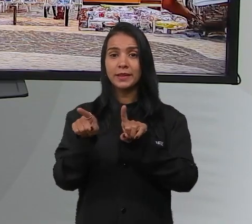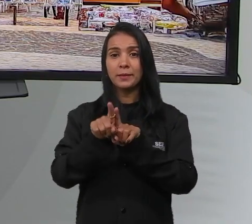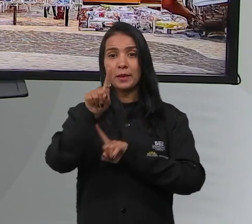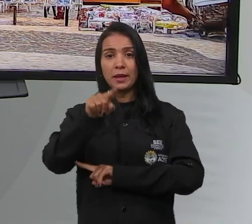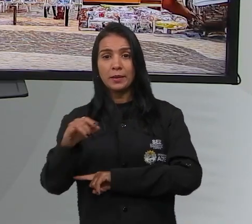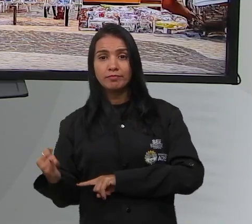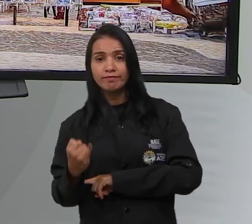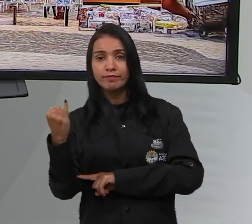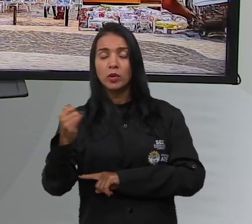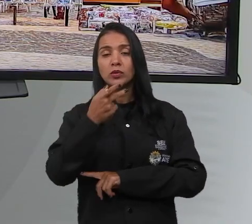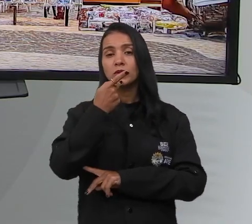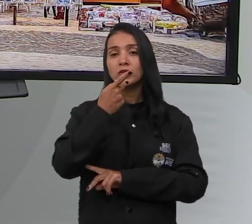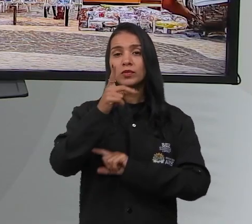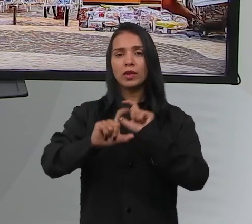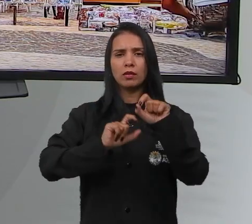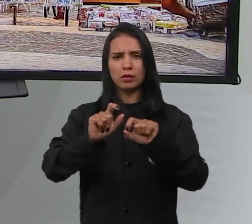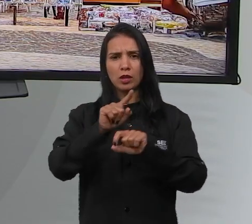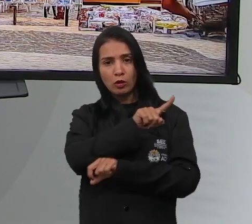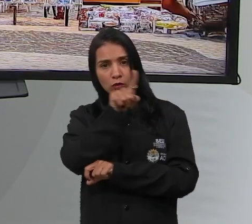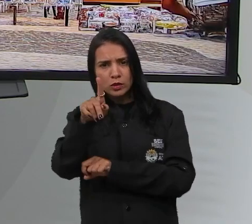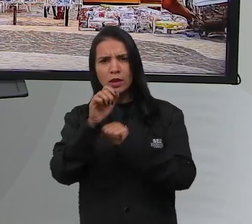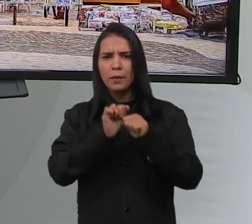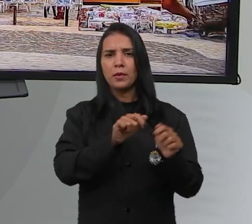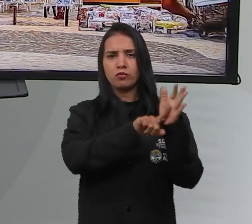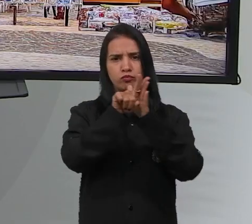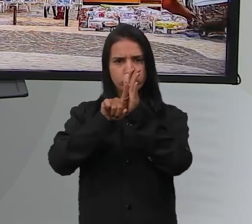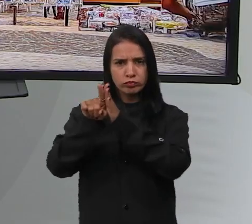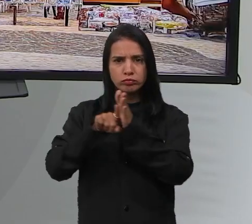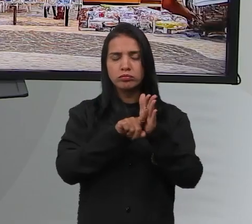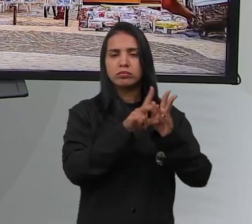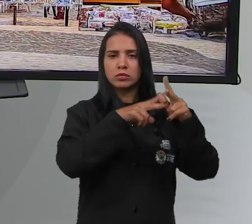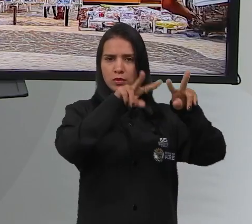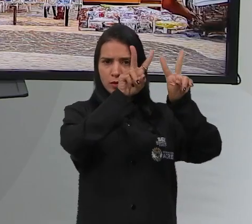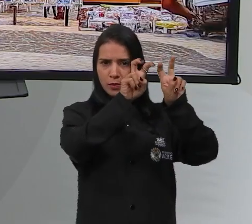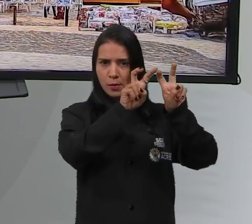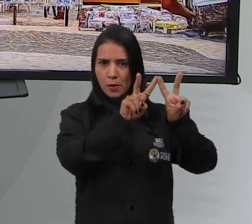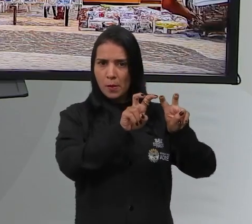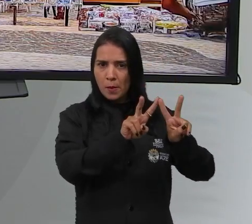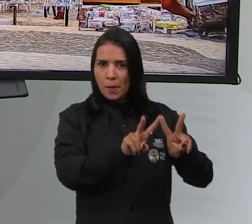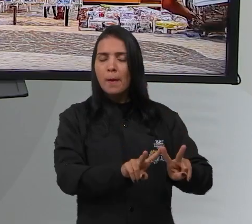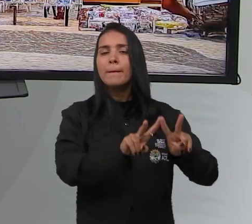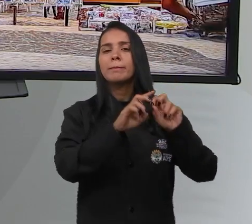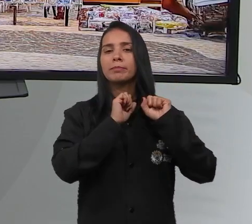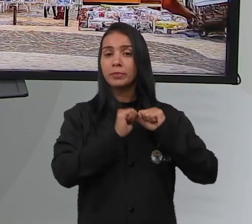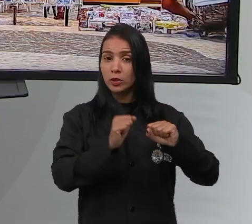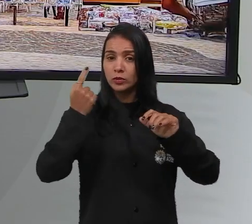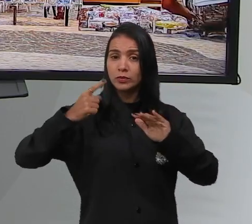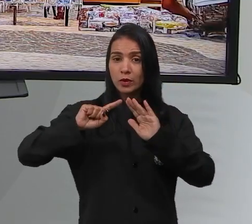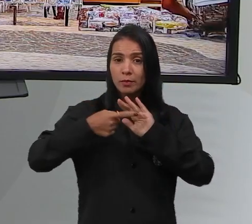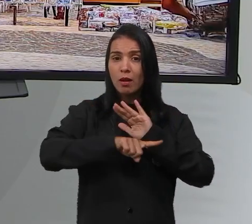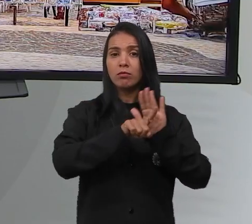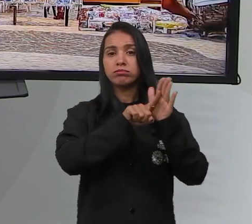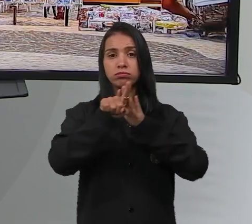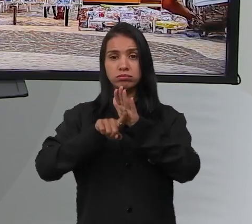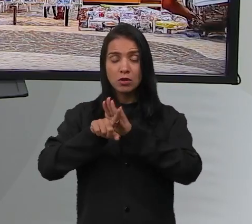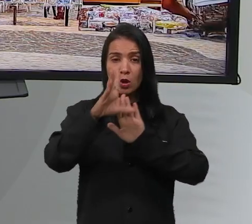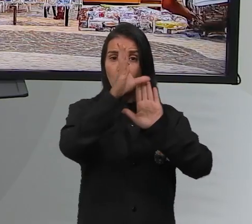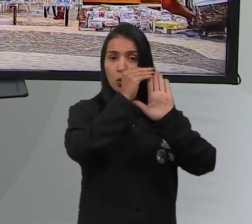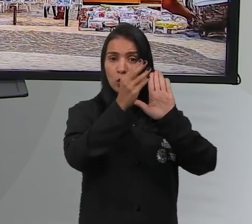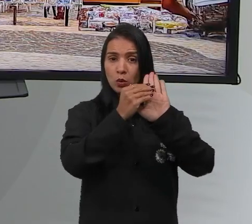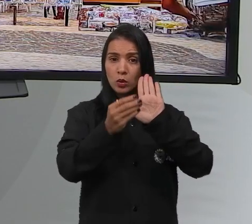inclusive você pode estar pesquisando a respeito desse assunto e aprofundando o seu conhecimento